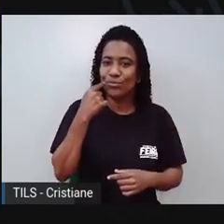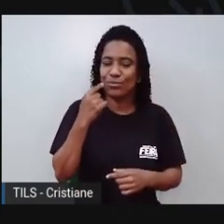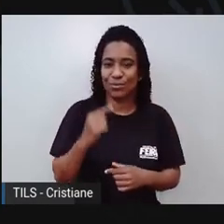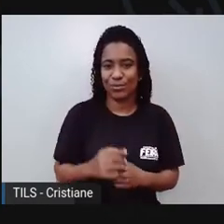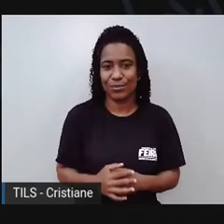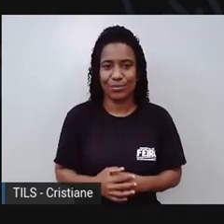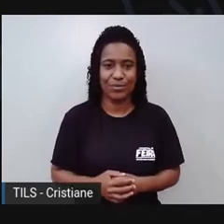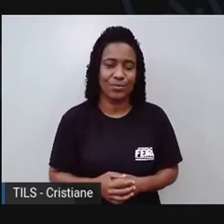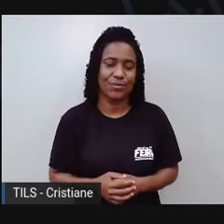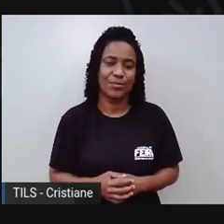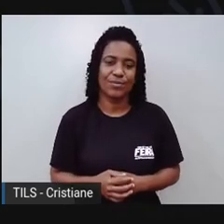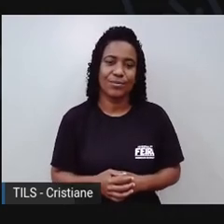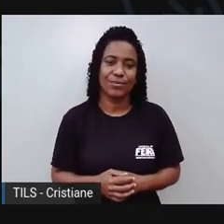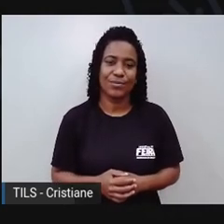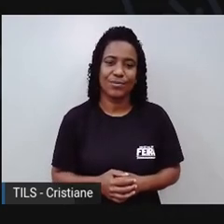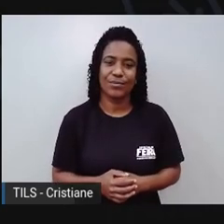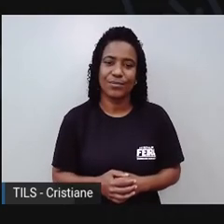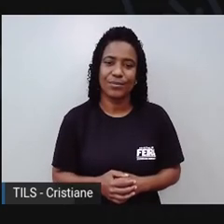A boquinha.